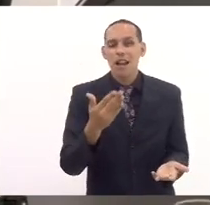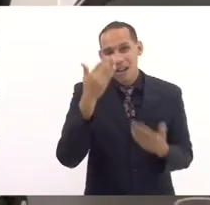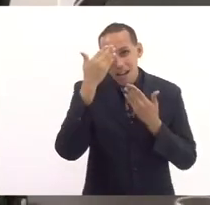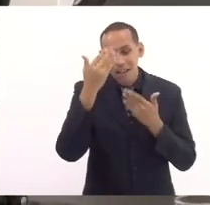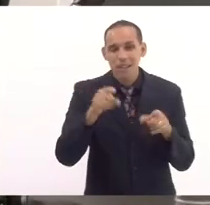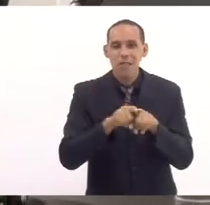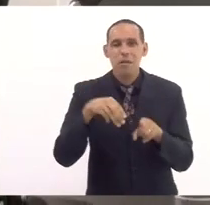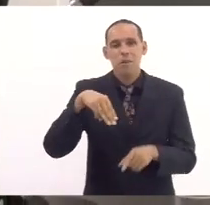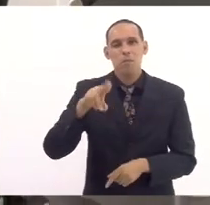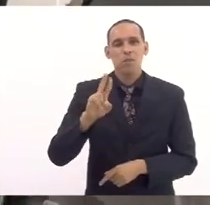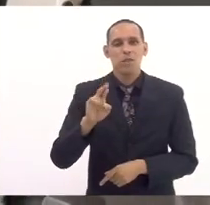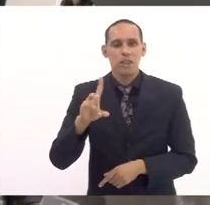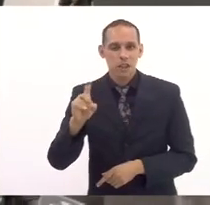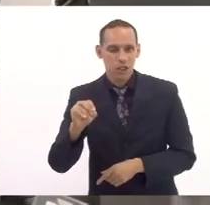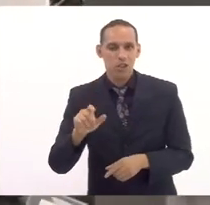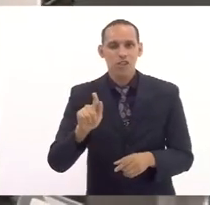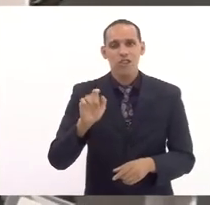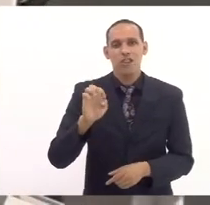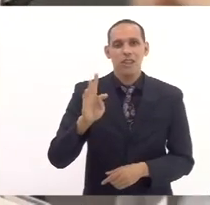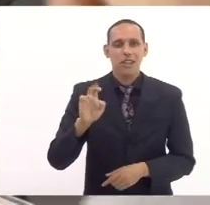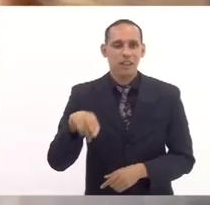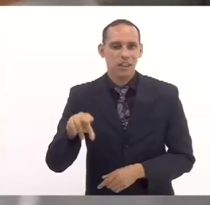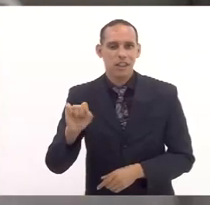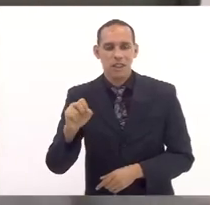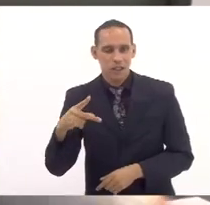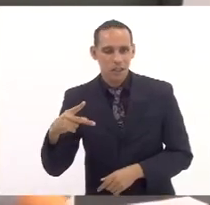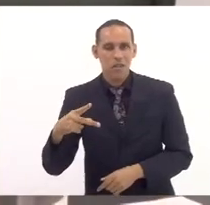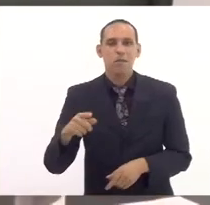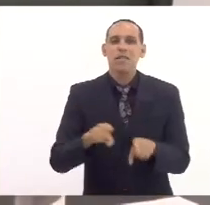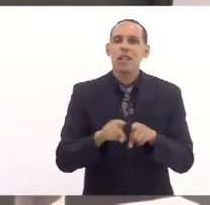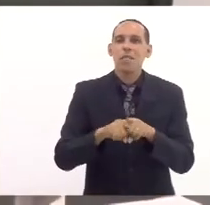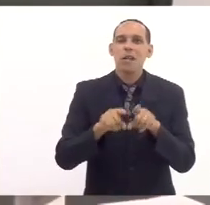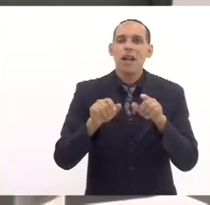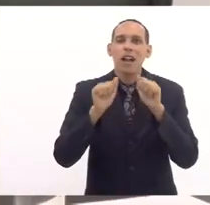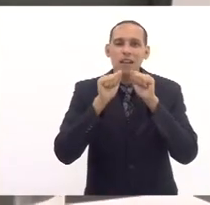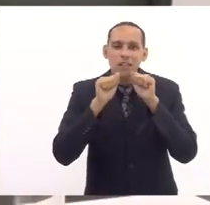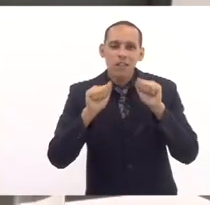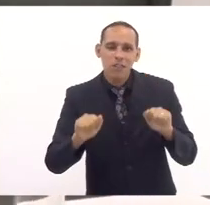da Getransp, a toda a assessoria, a Defensoria Pública, o pessoal do